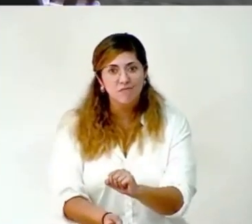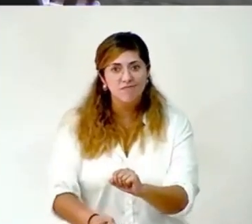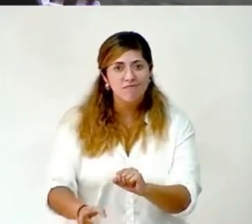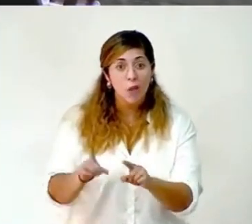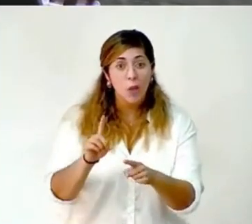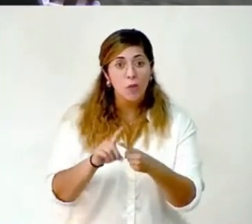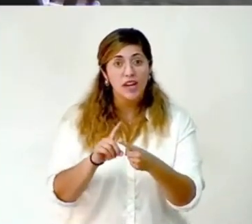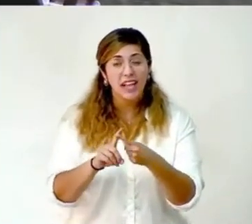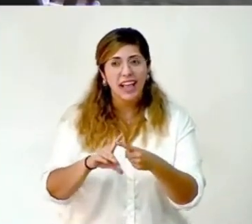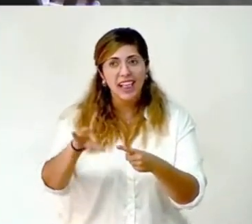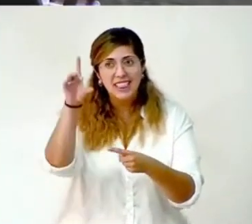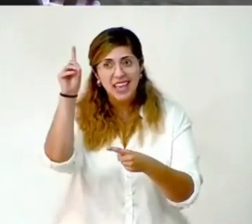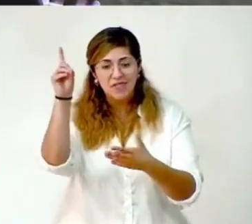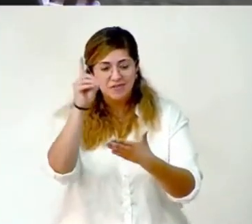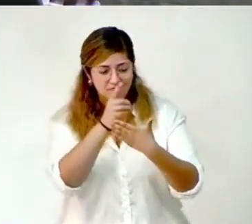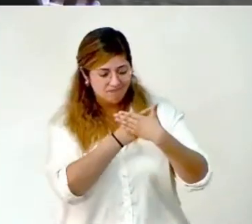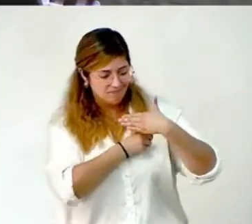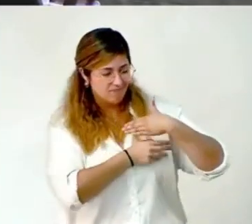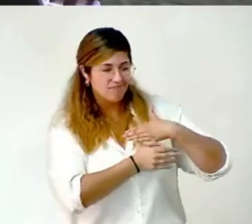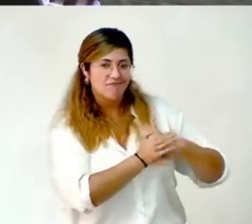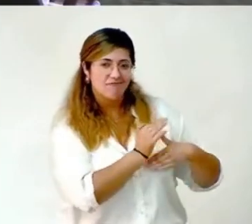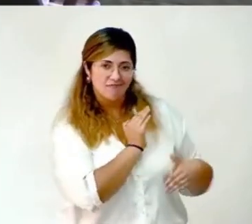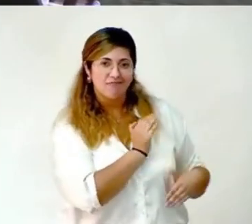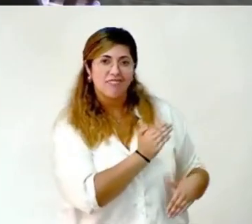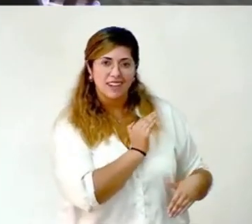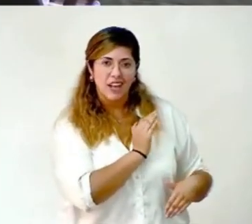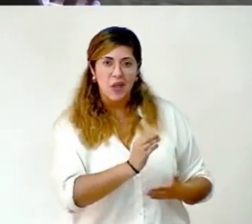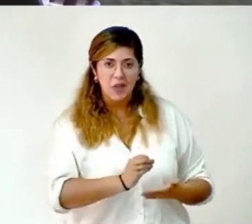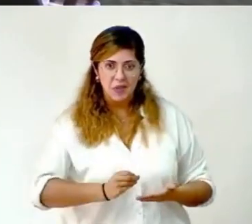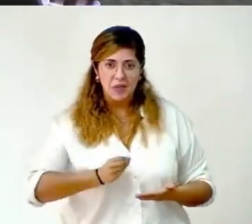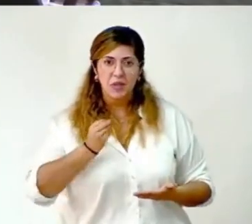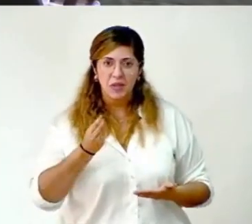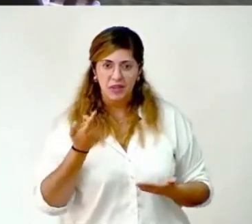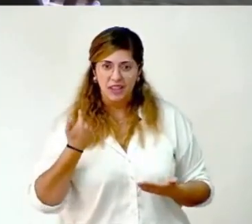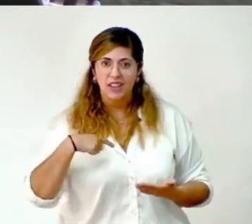dentro deles. Deus está dentro deles.